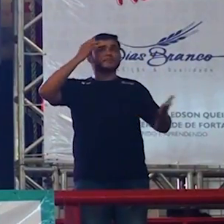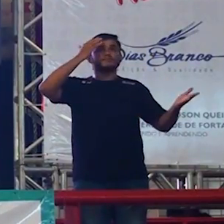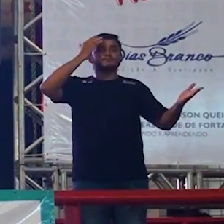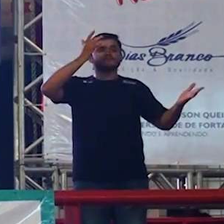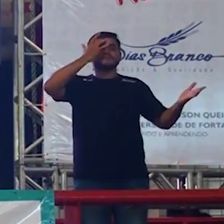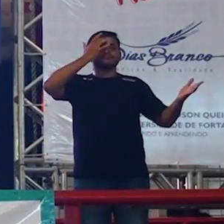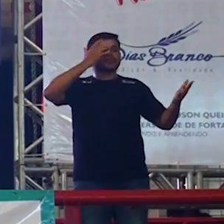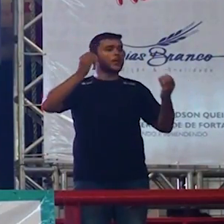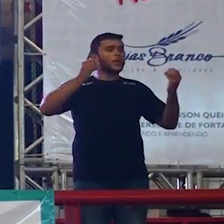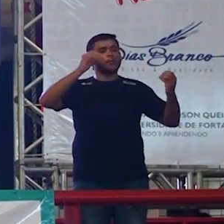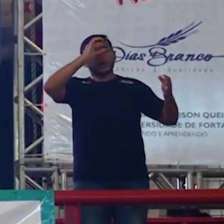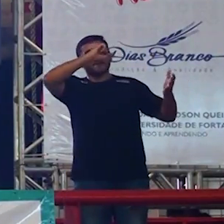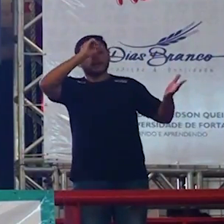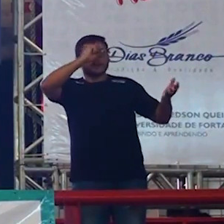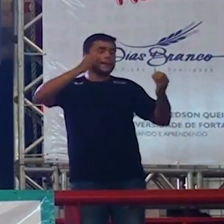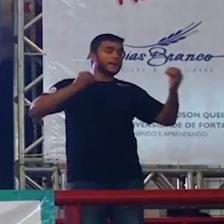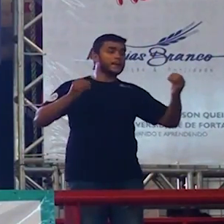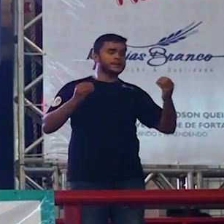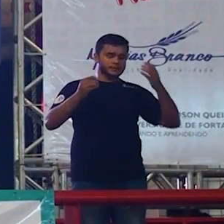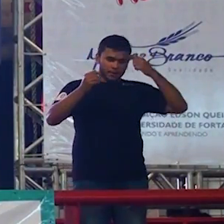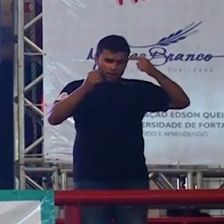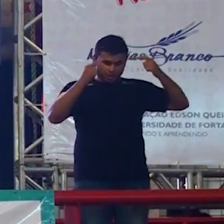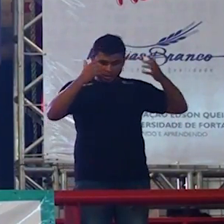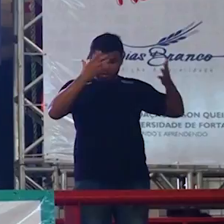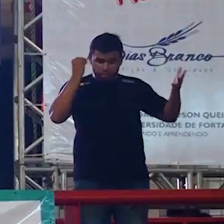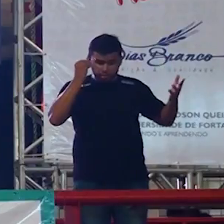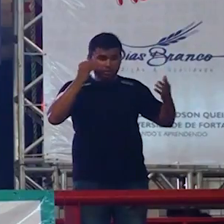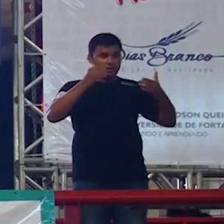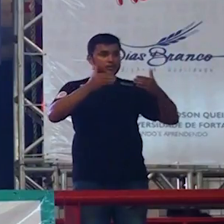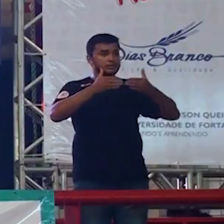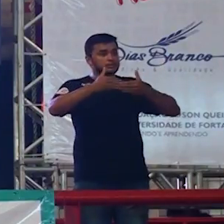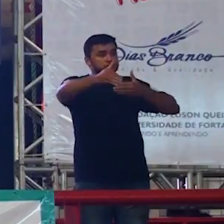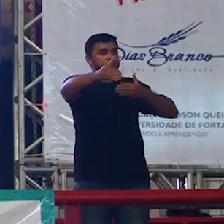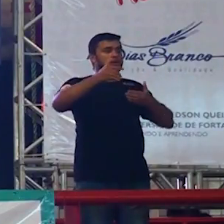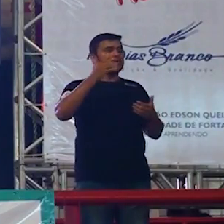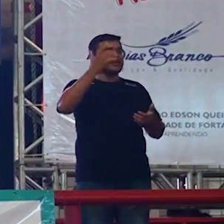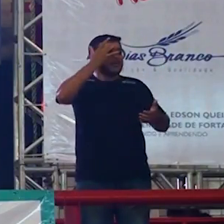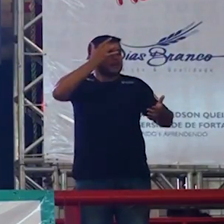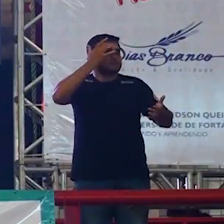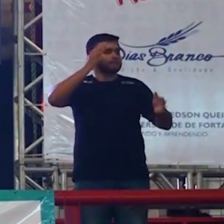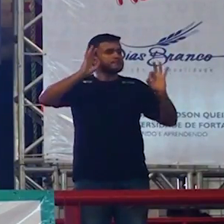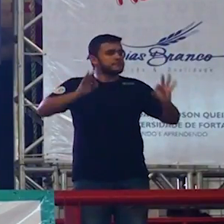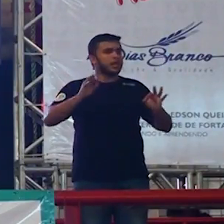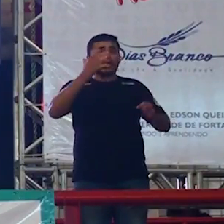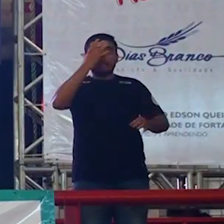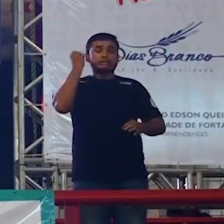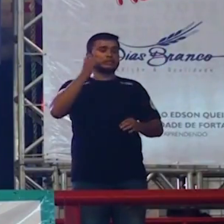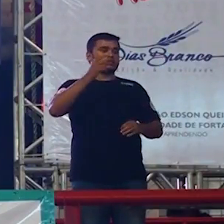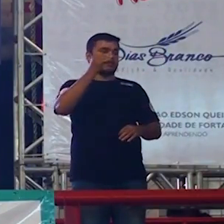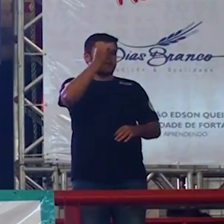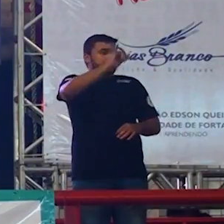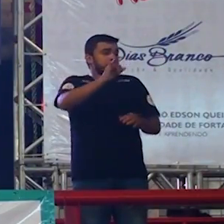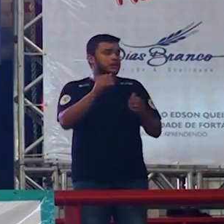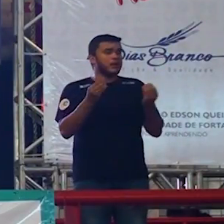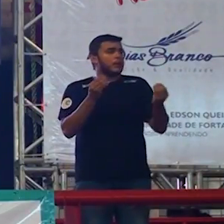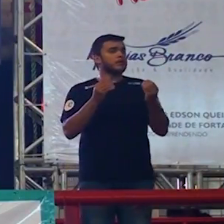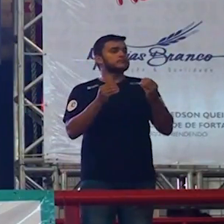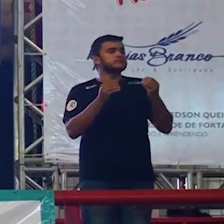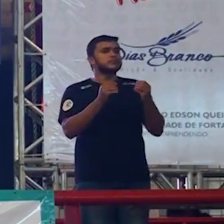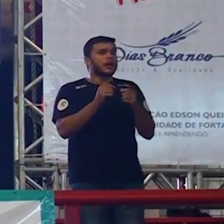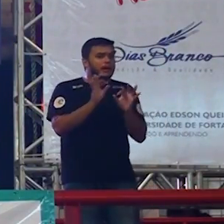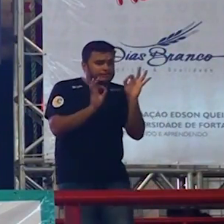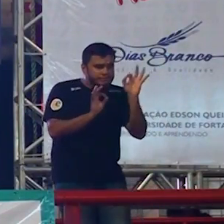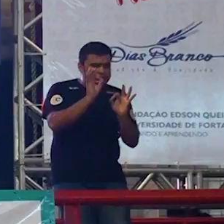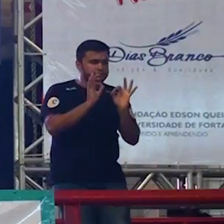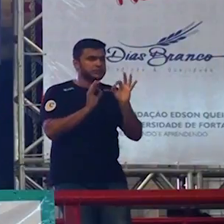aprender. Vamos falar sobre a memória de curto prazo, a memória de longo prazo, como estudar e não esquecer, como se preparar antes